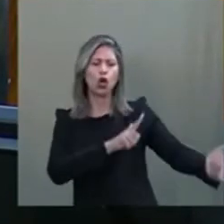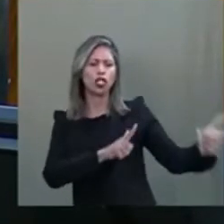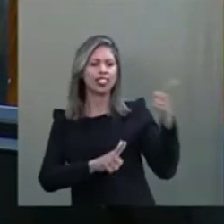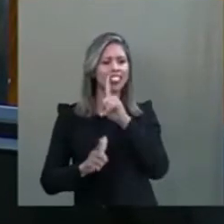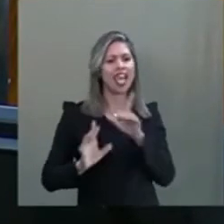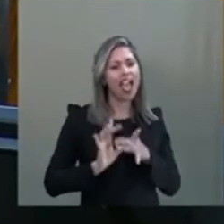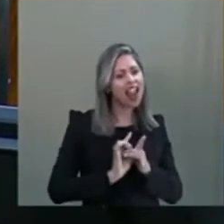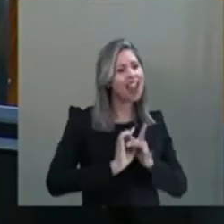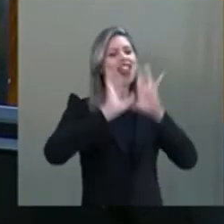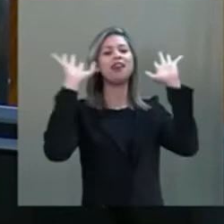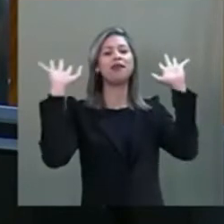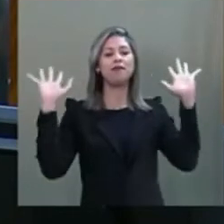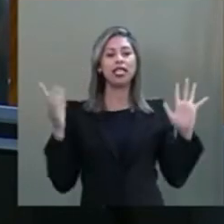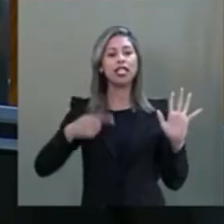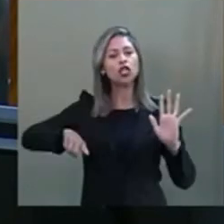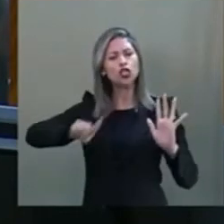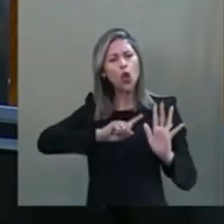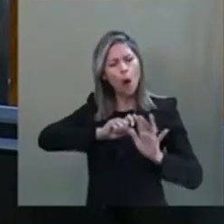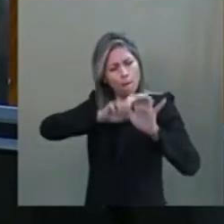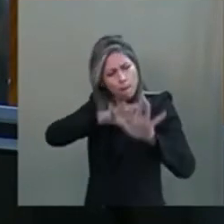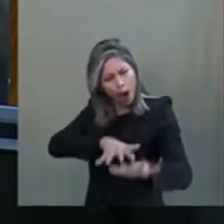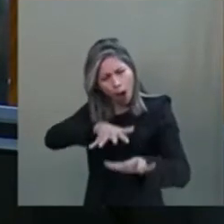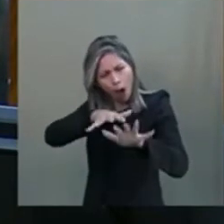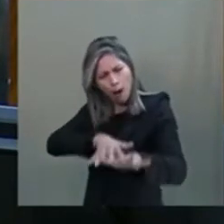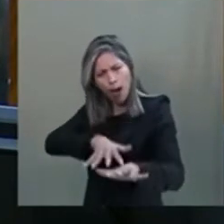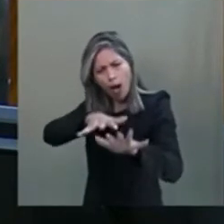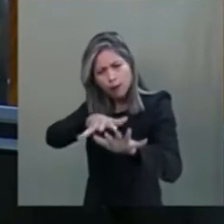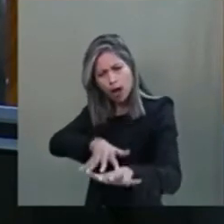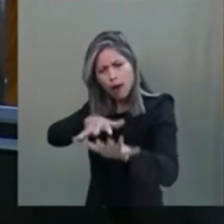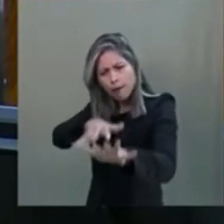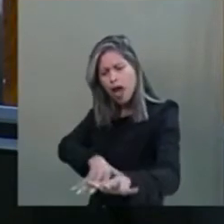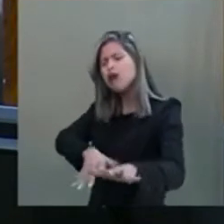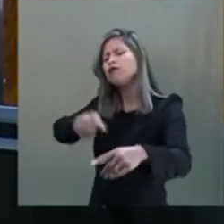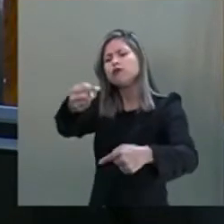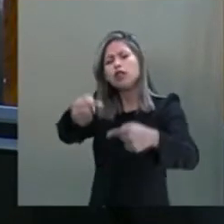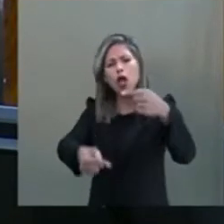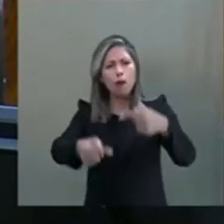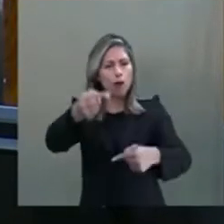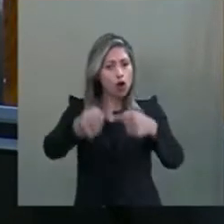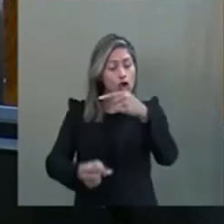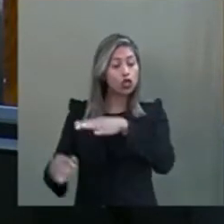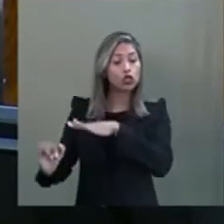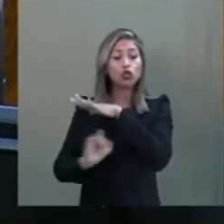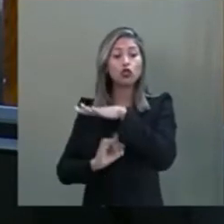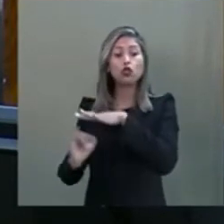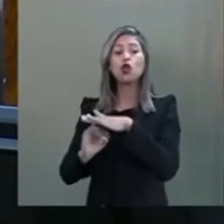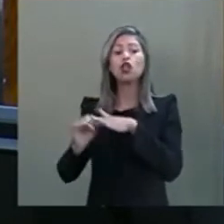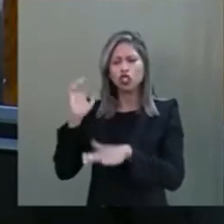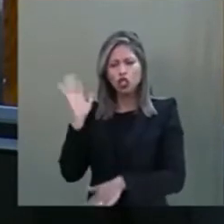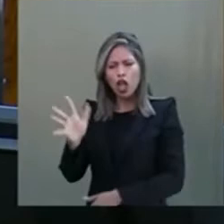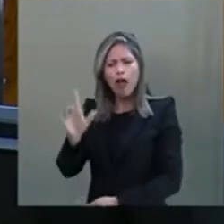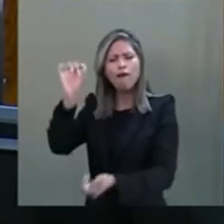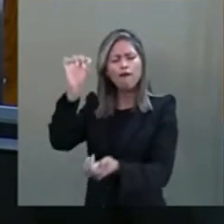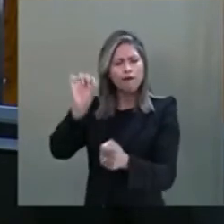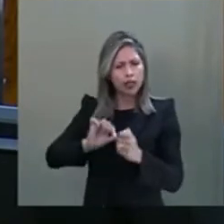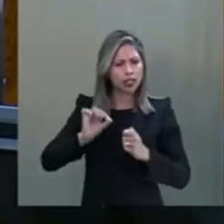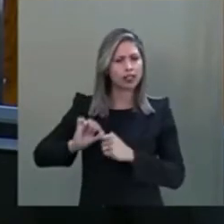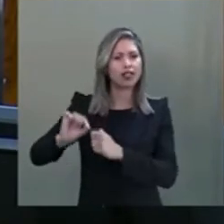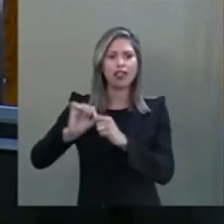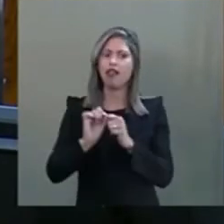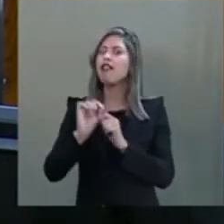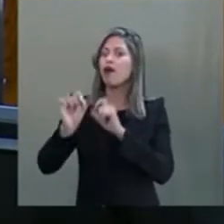liberdade, sucessivos movimentos de aprimoramento político-institucional foram realizados.